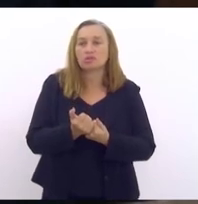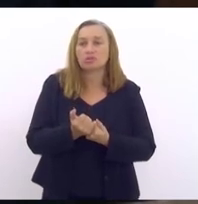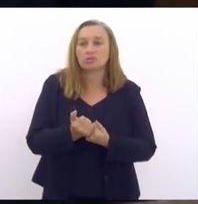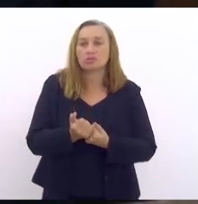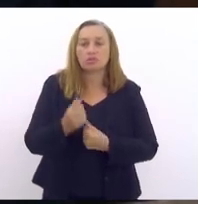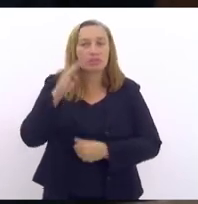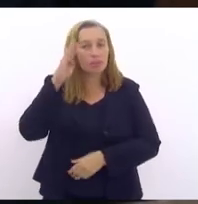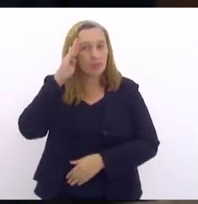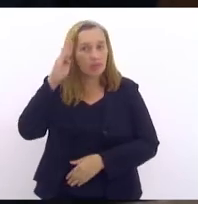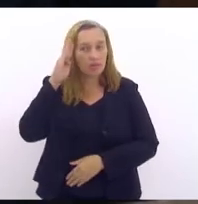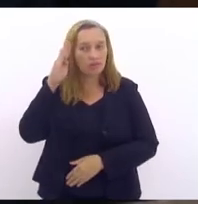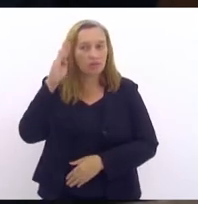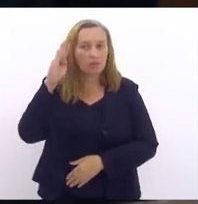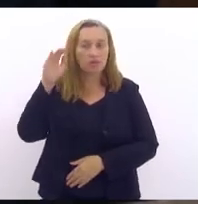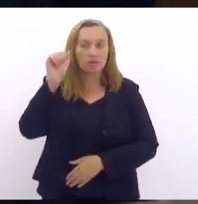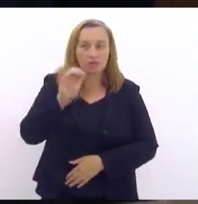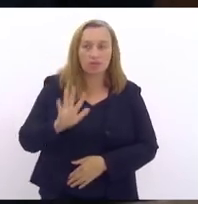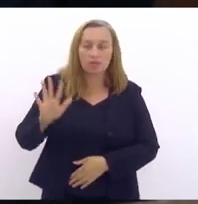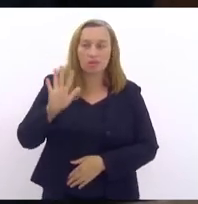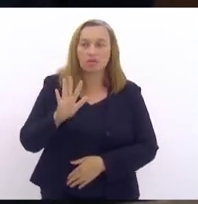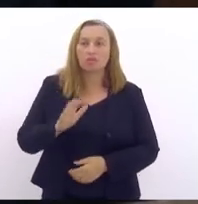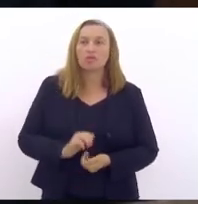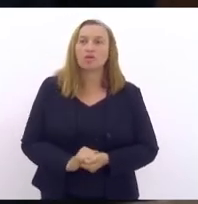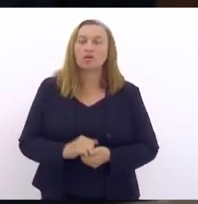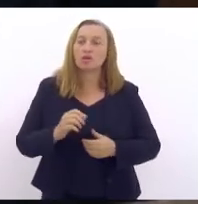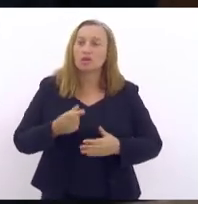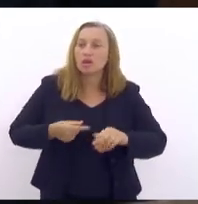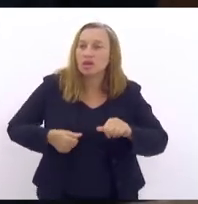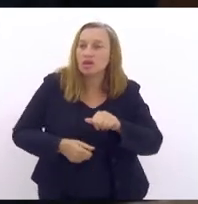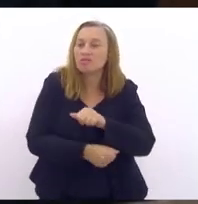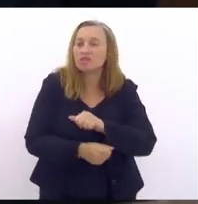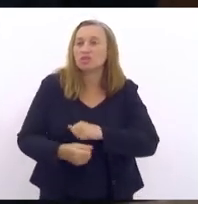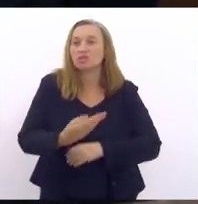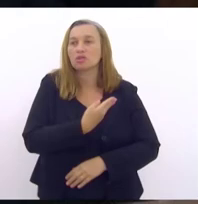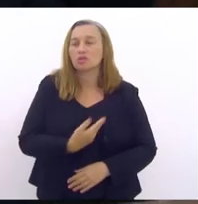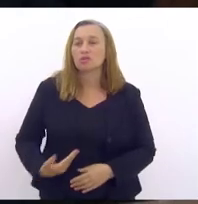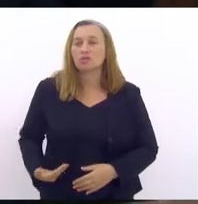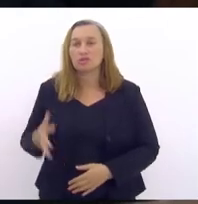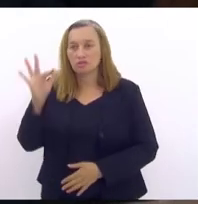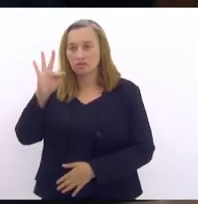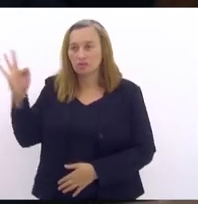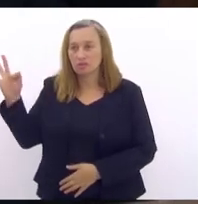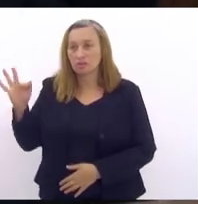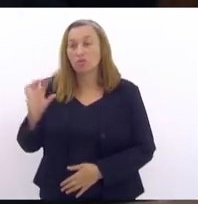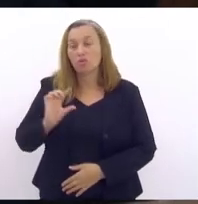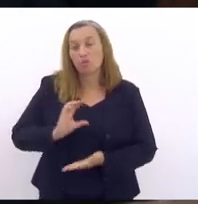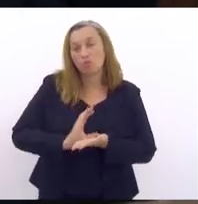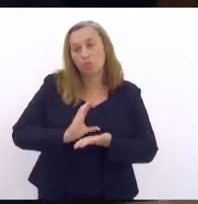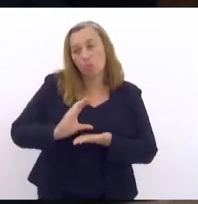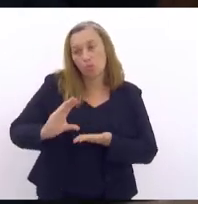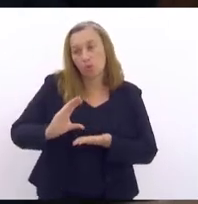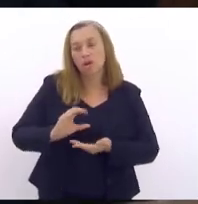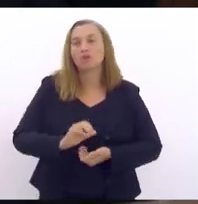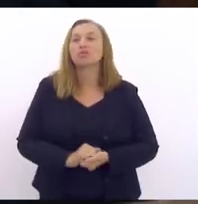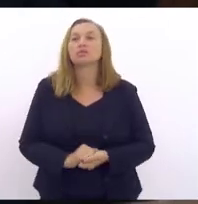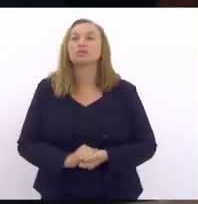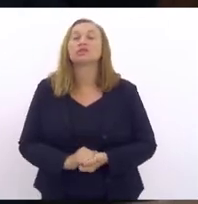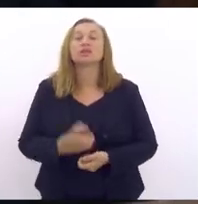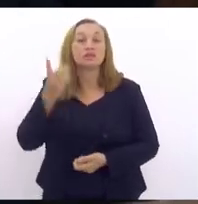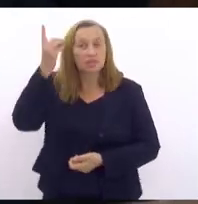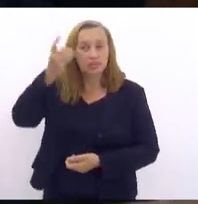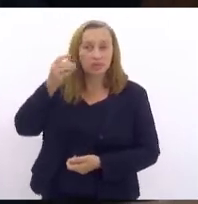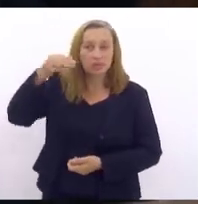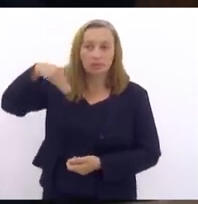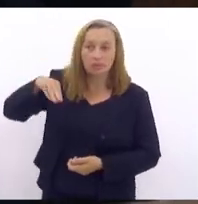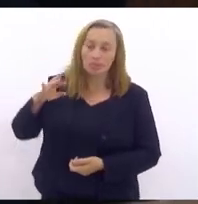A Força Nacional investiu, o governo federal investiu um valor expressivo, e aí, deputado